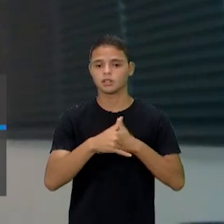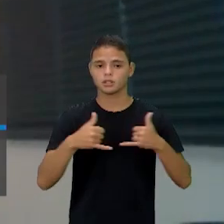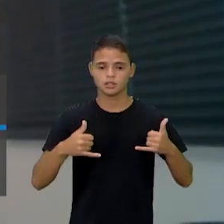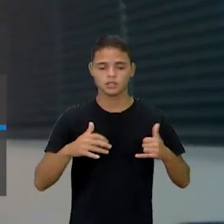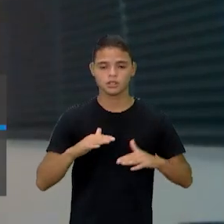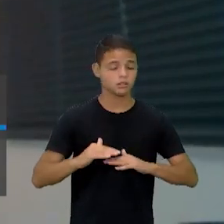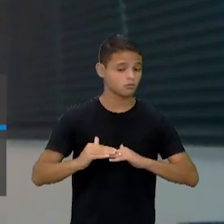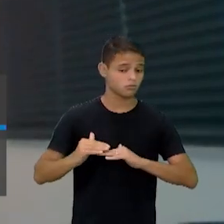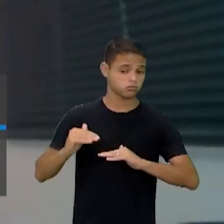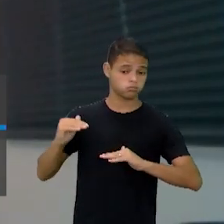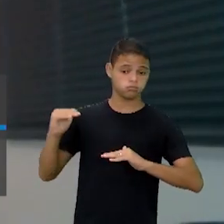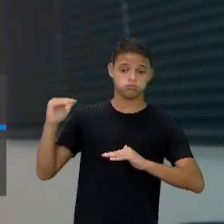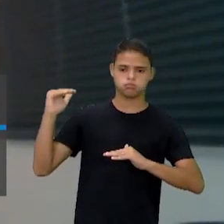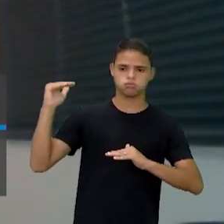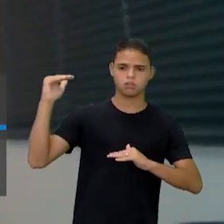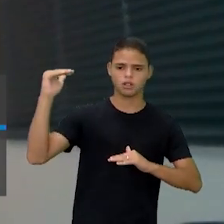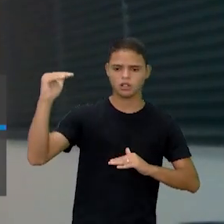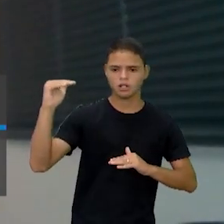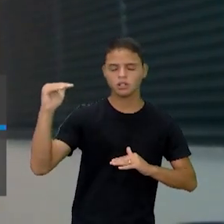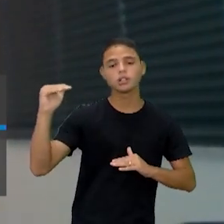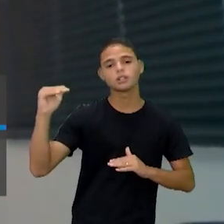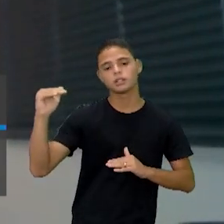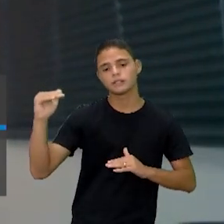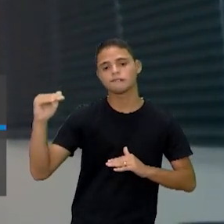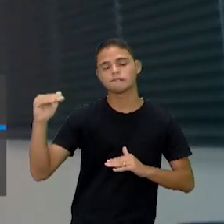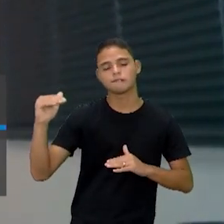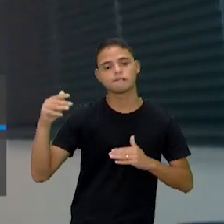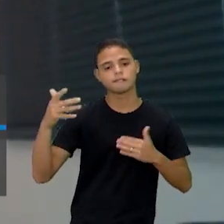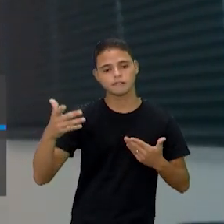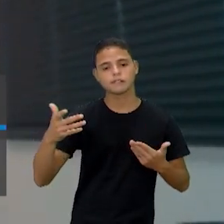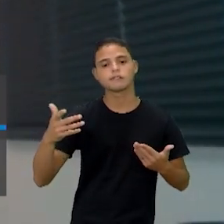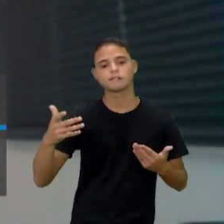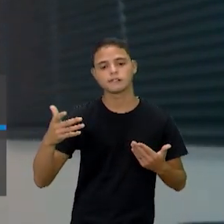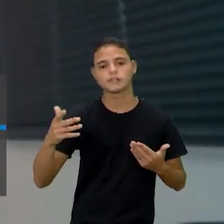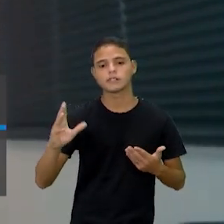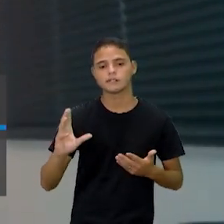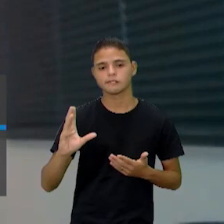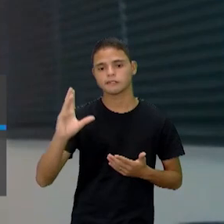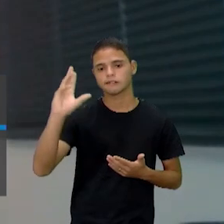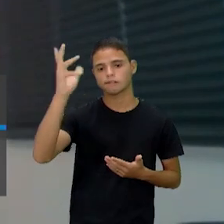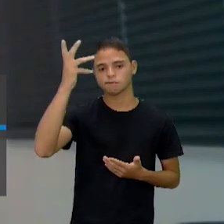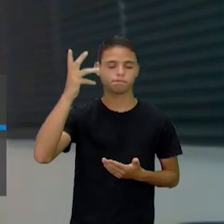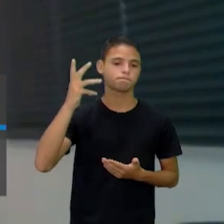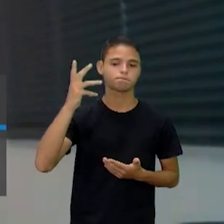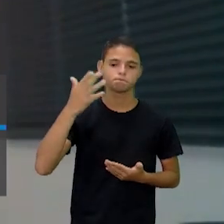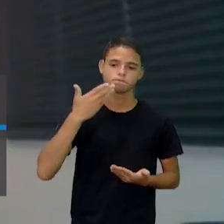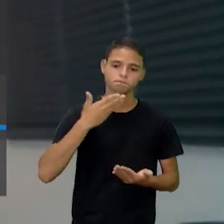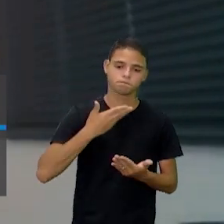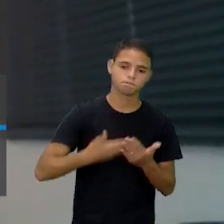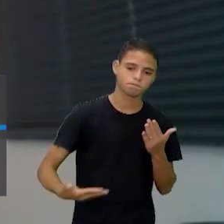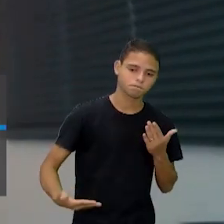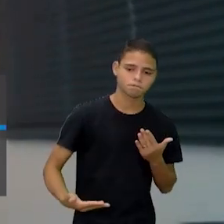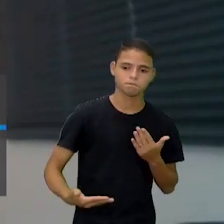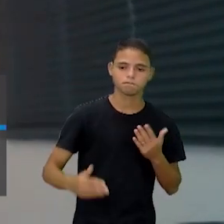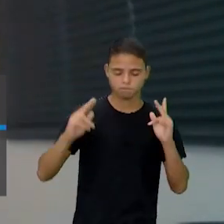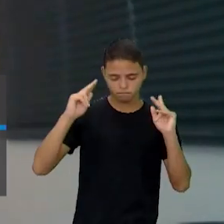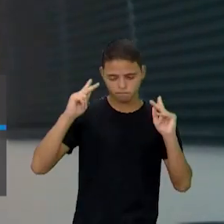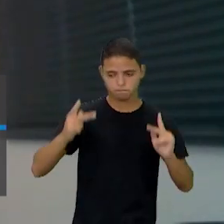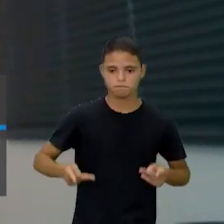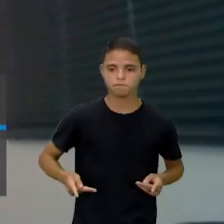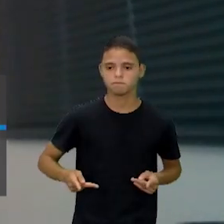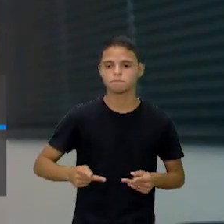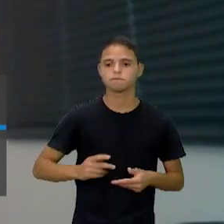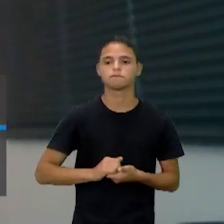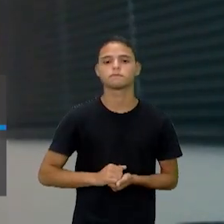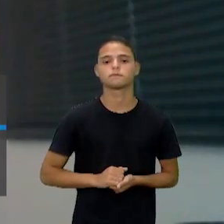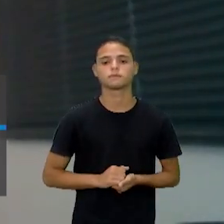essa energia não é canalizada de uma forma adequada, ela acaba saindo do corpo, né? A criança manifesta isso